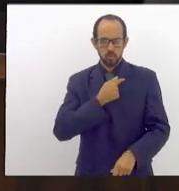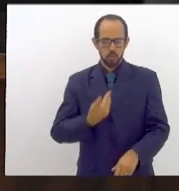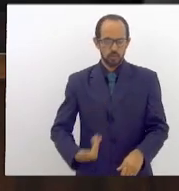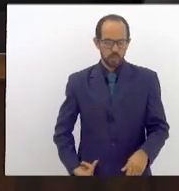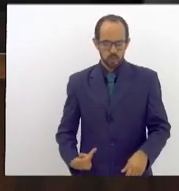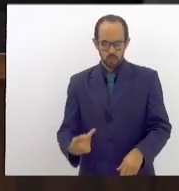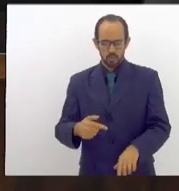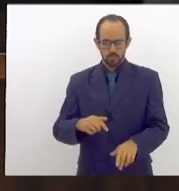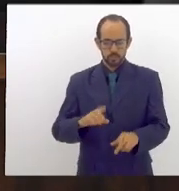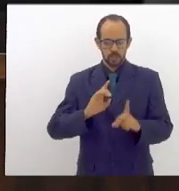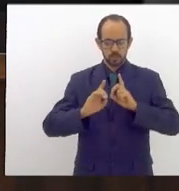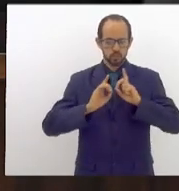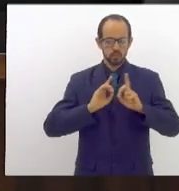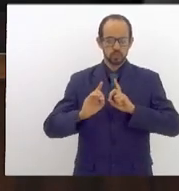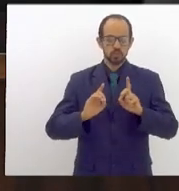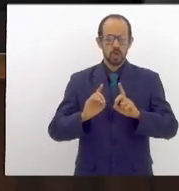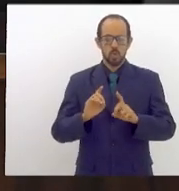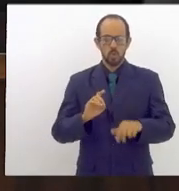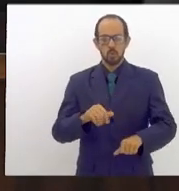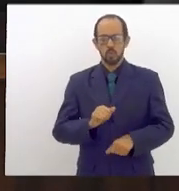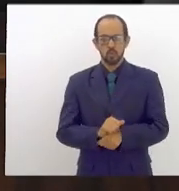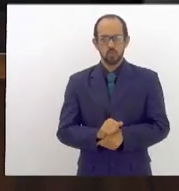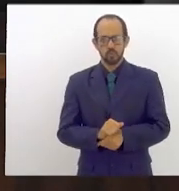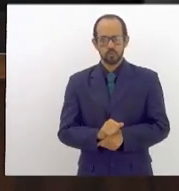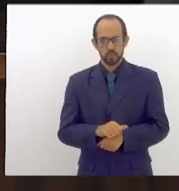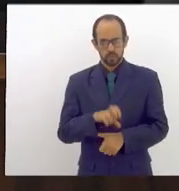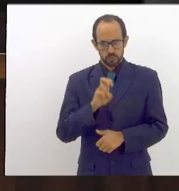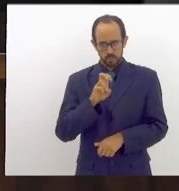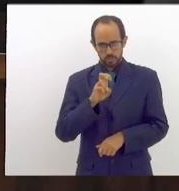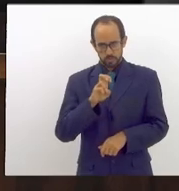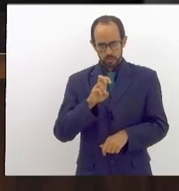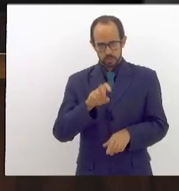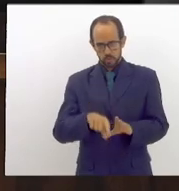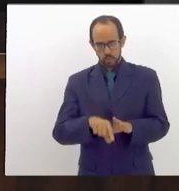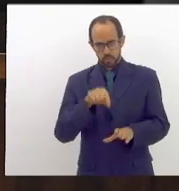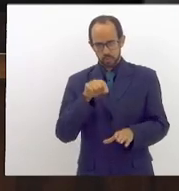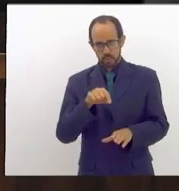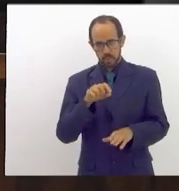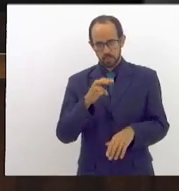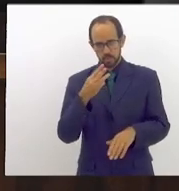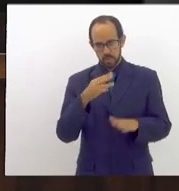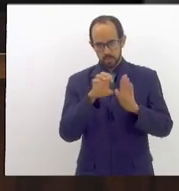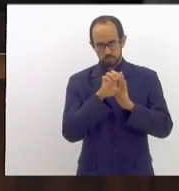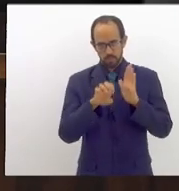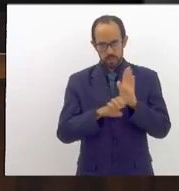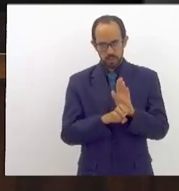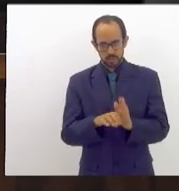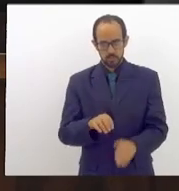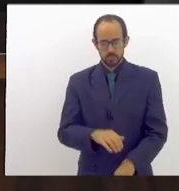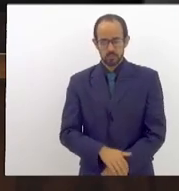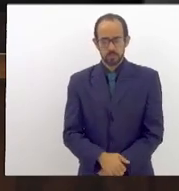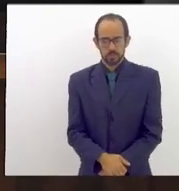estamos discussão quantos destaques cinco destaques 3 emendas